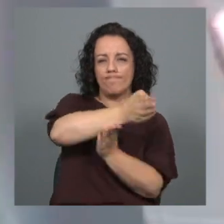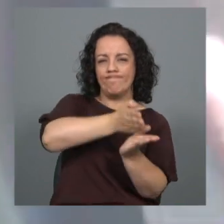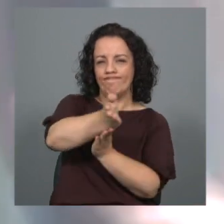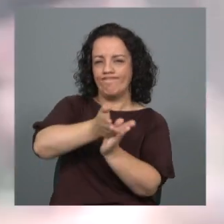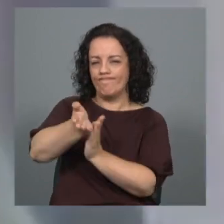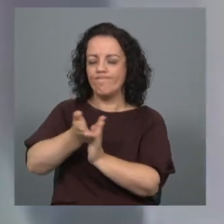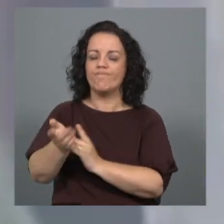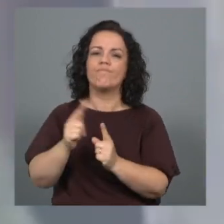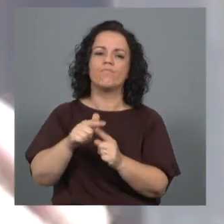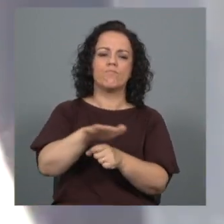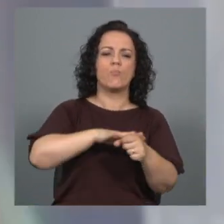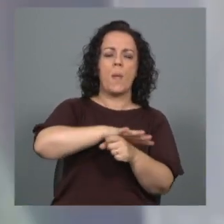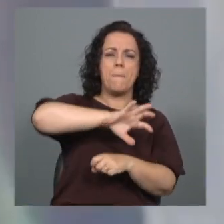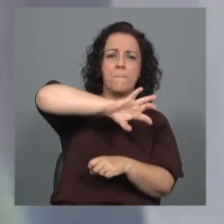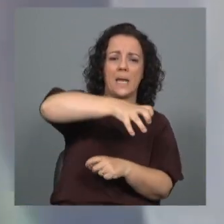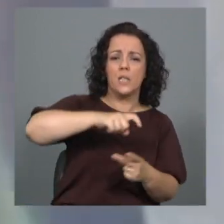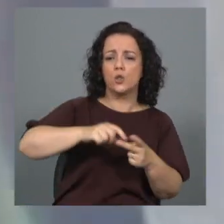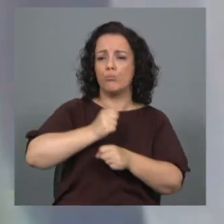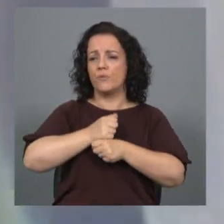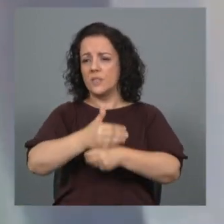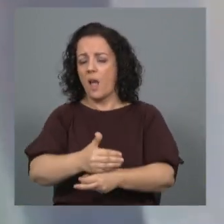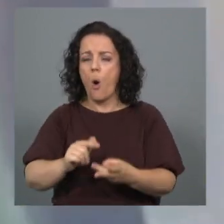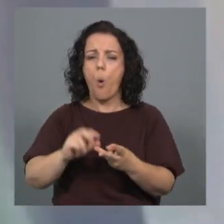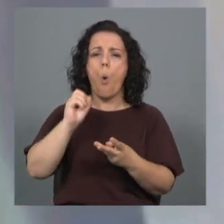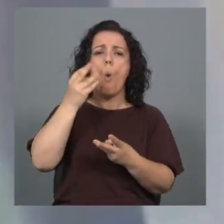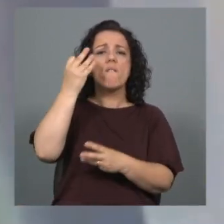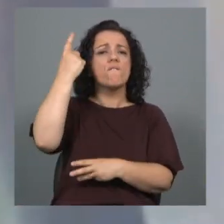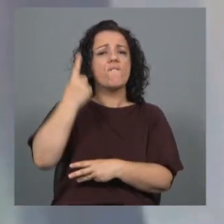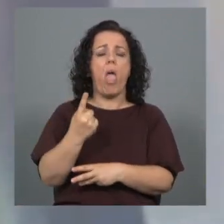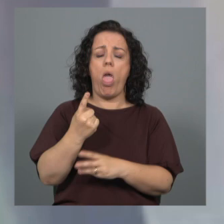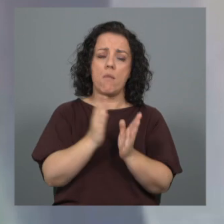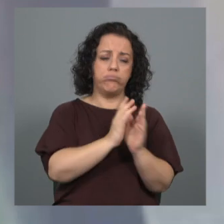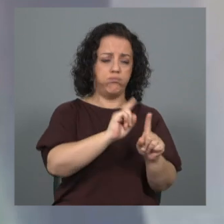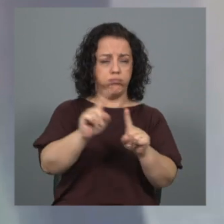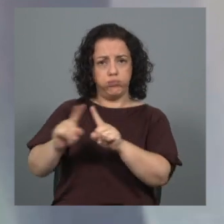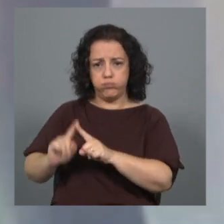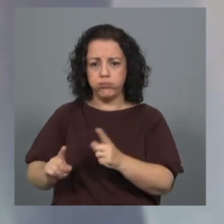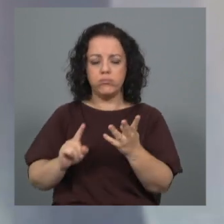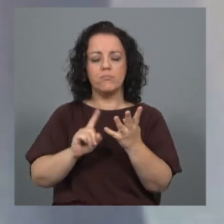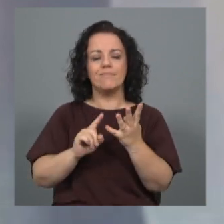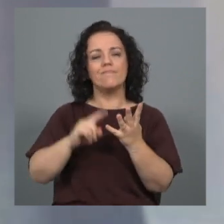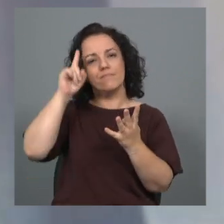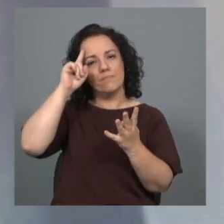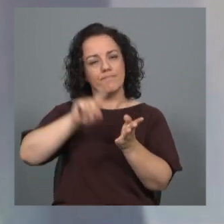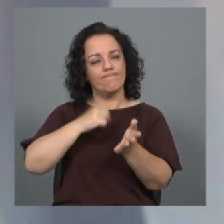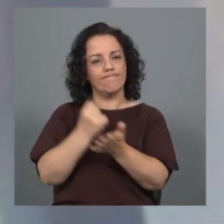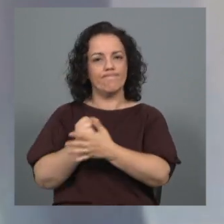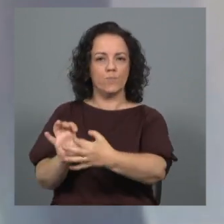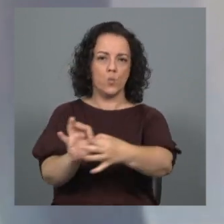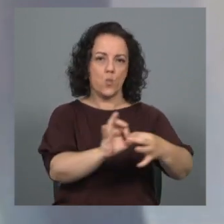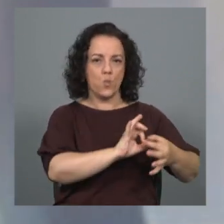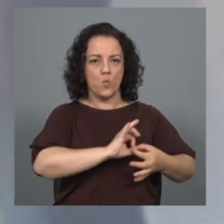de nações, profissões ou inclusivamente de fé, e sempre num espírito cooperante. Portanto, isso